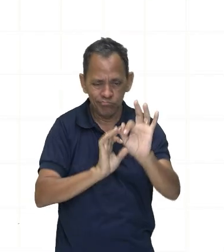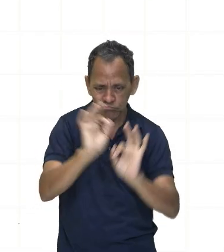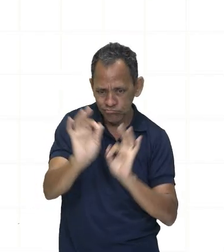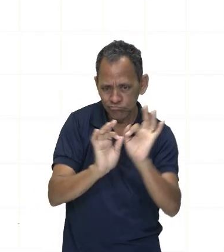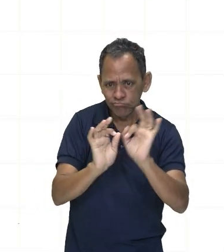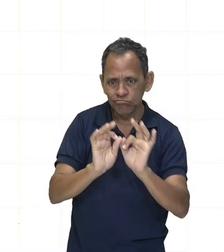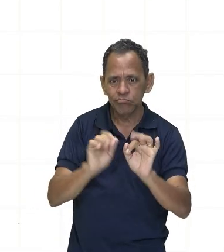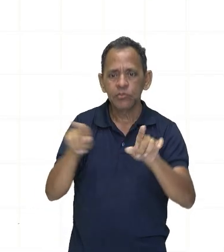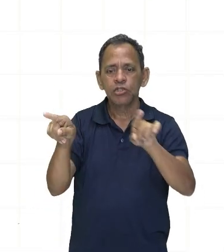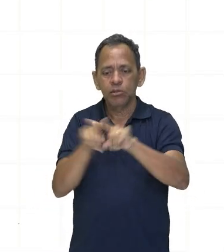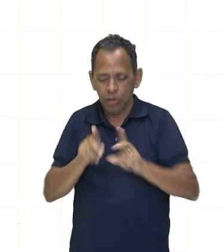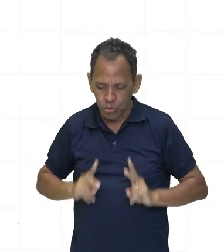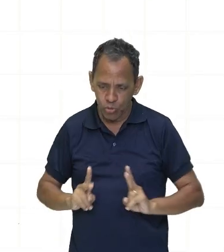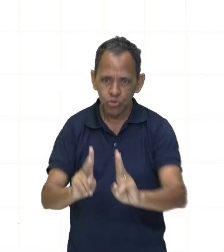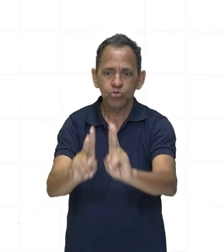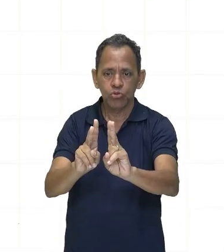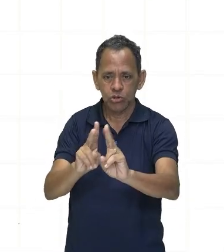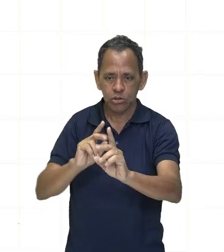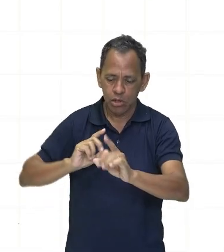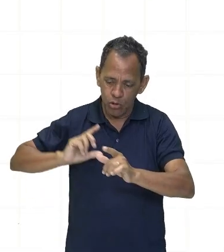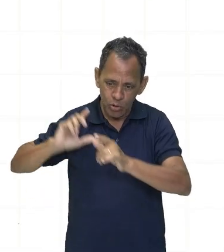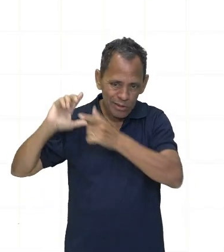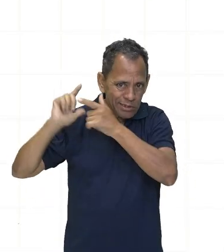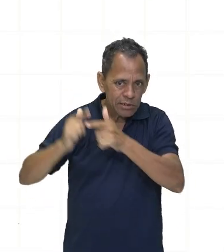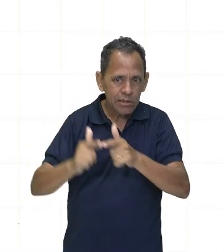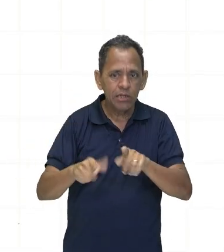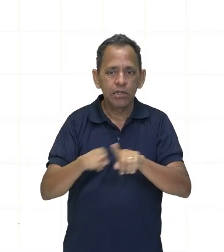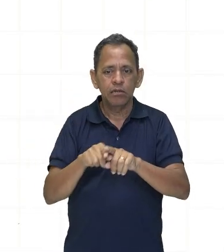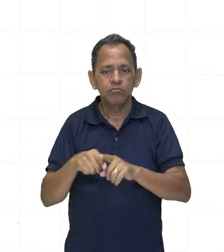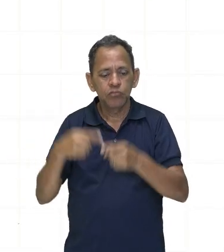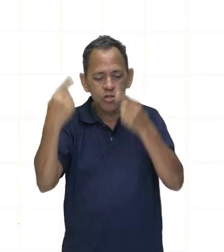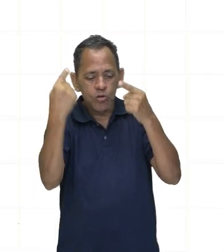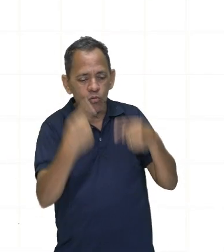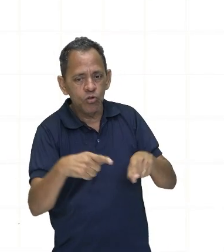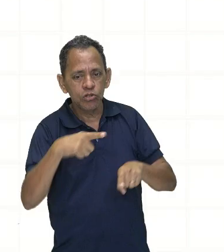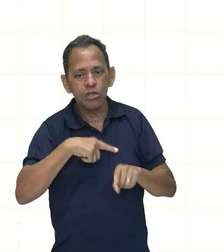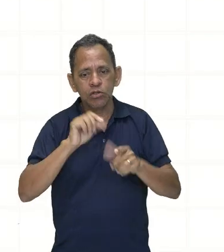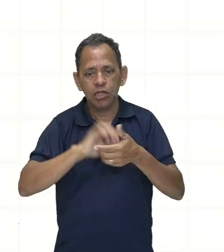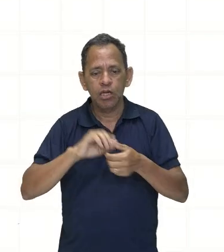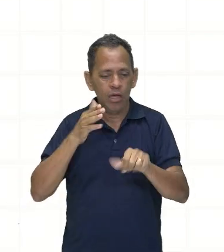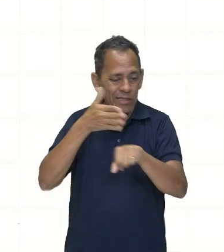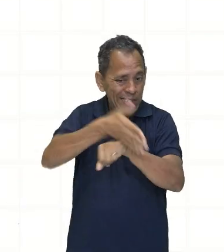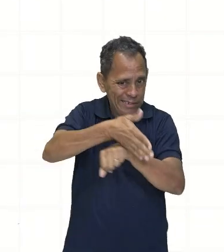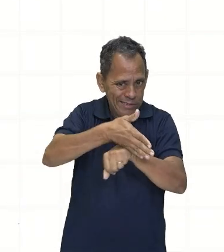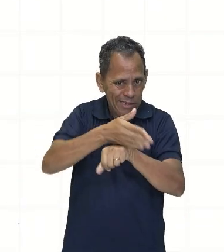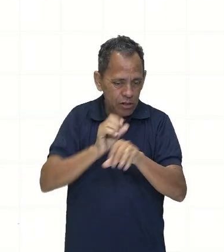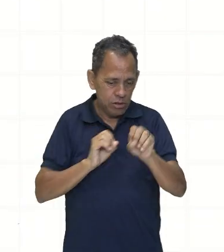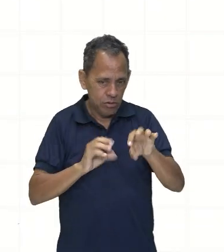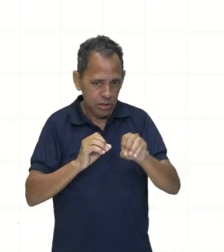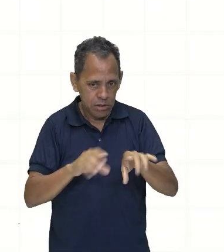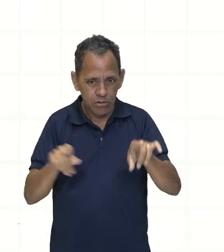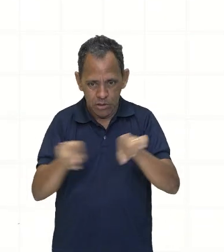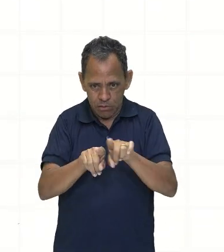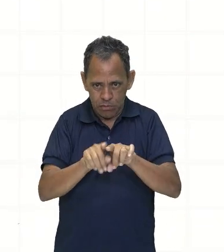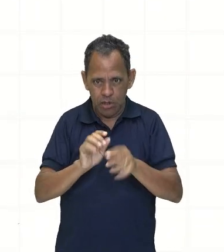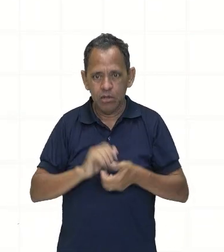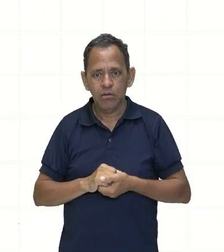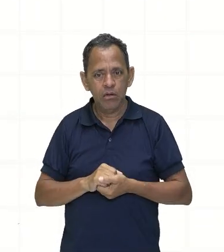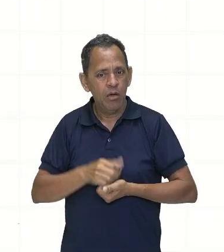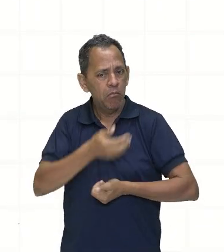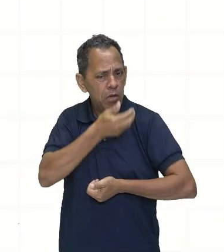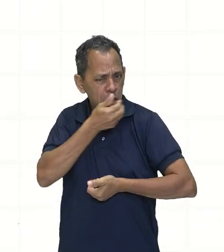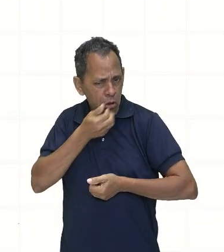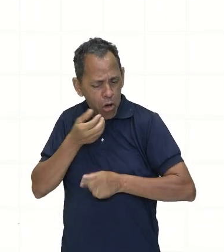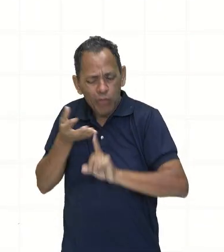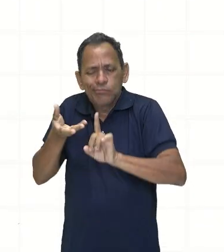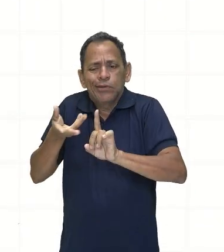dessa ancestralidade. Os desafios nós temos a questão do acesso à educação, uma educação de